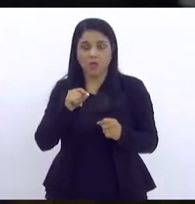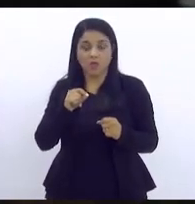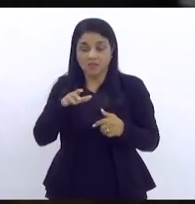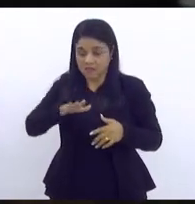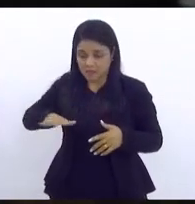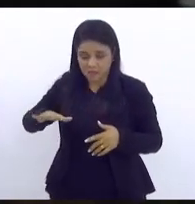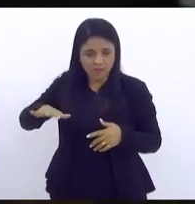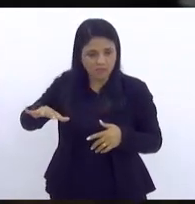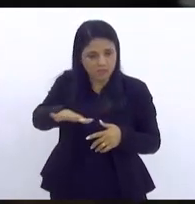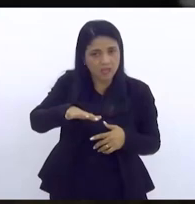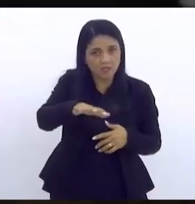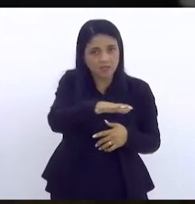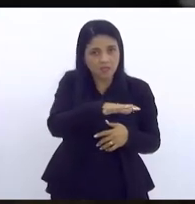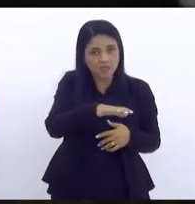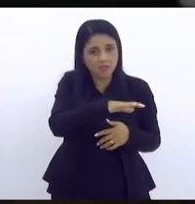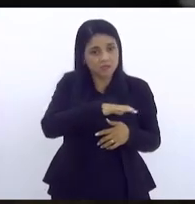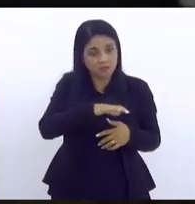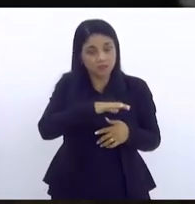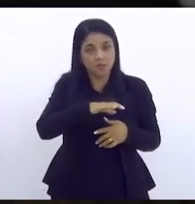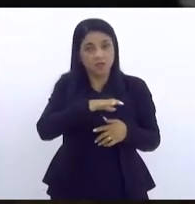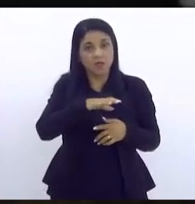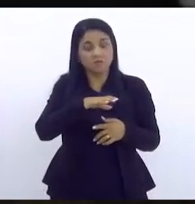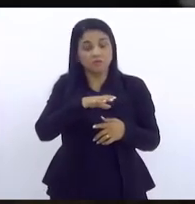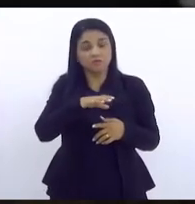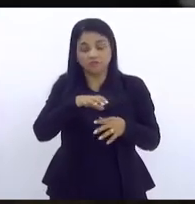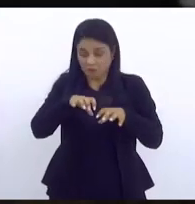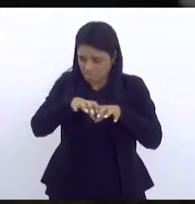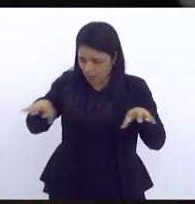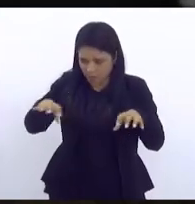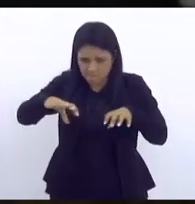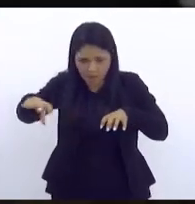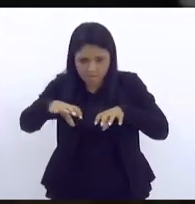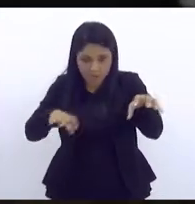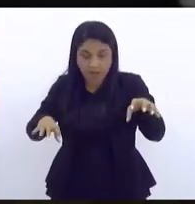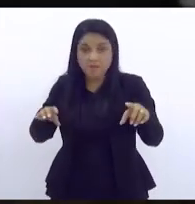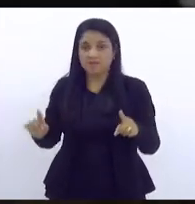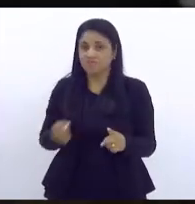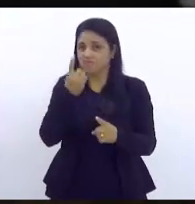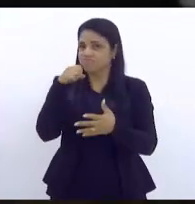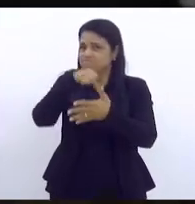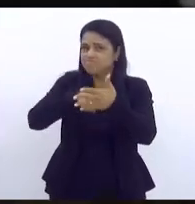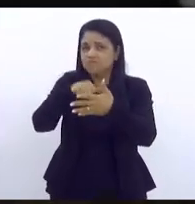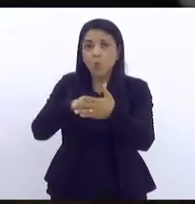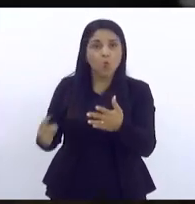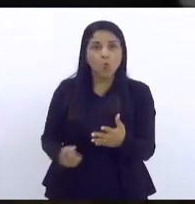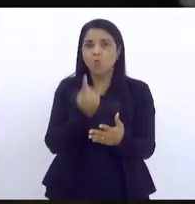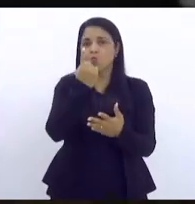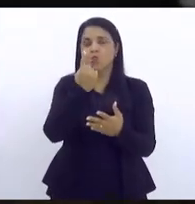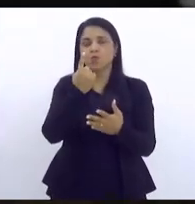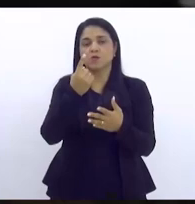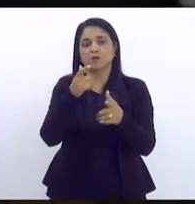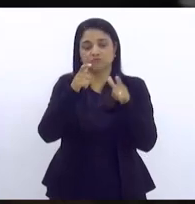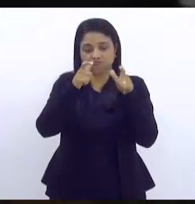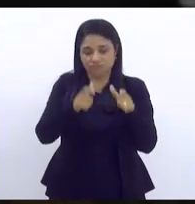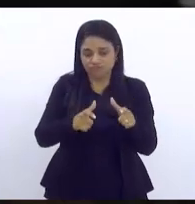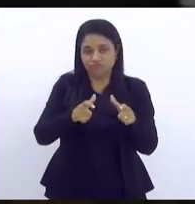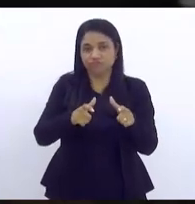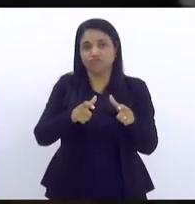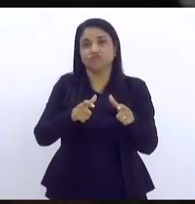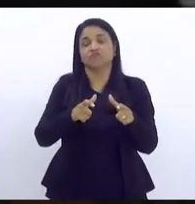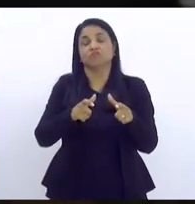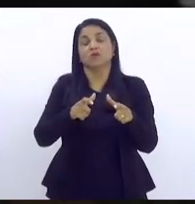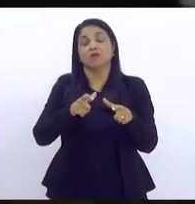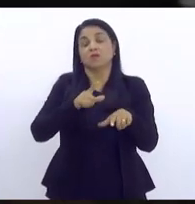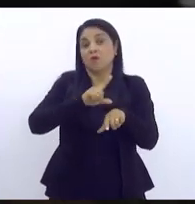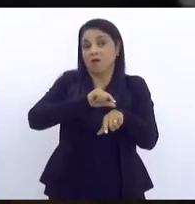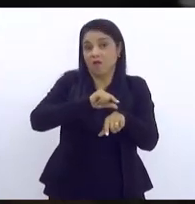territórios que muitas vezes a gente enxerga fragmentado mas a luta é única a luta do hidr da do aumento da conta lá em